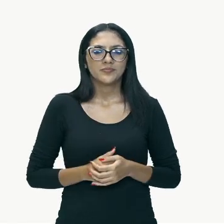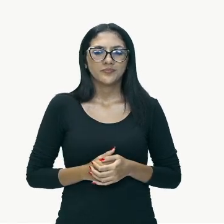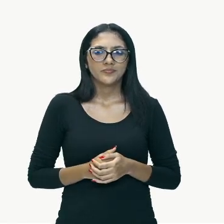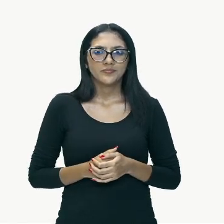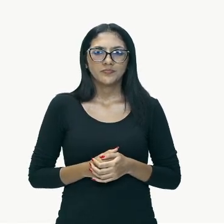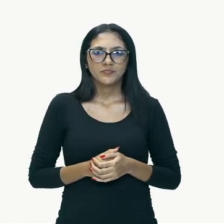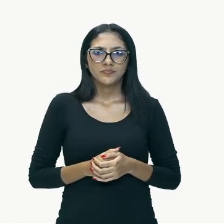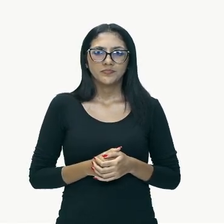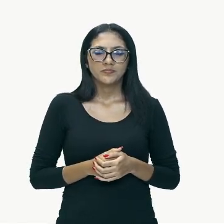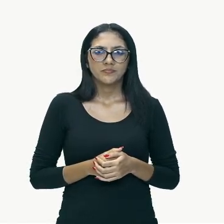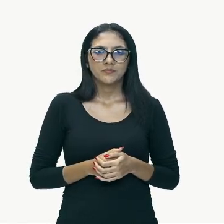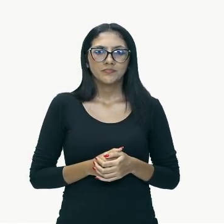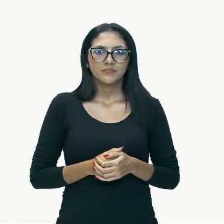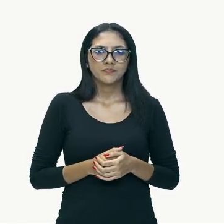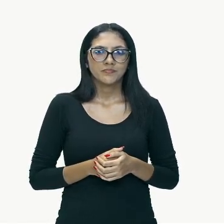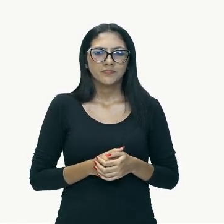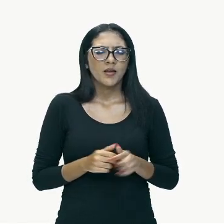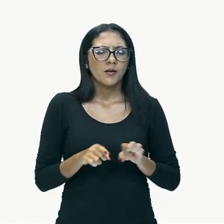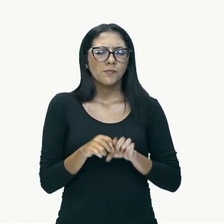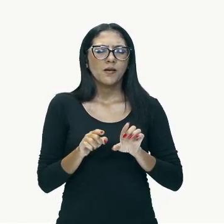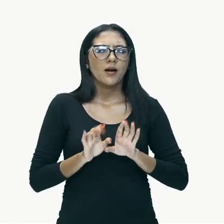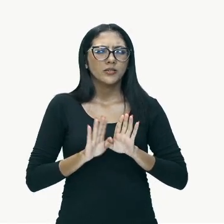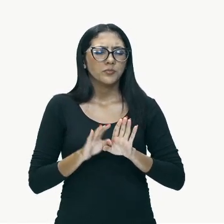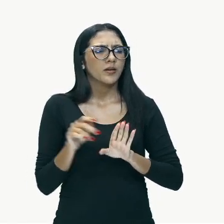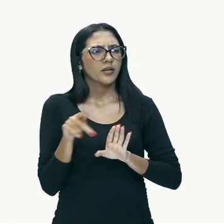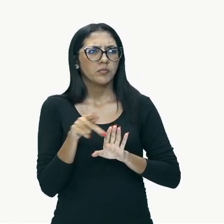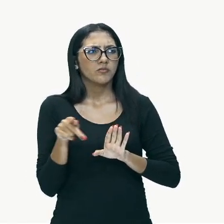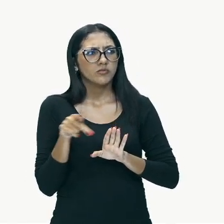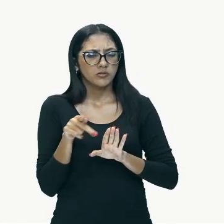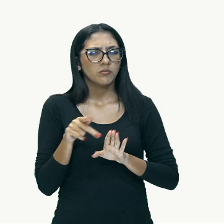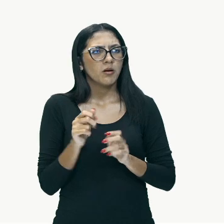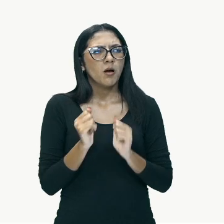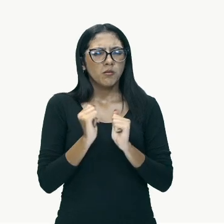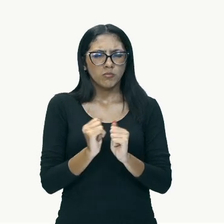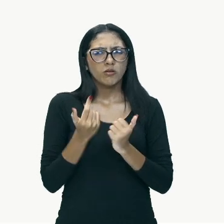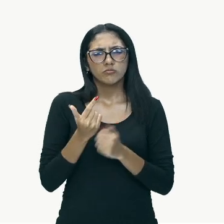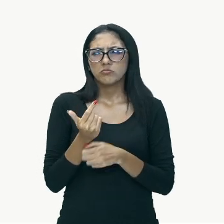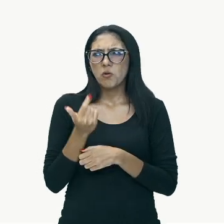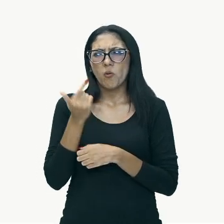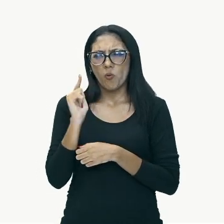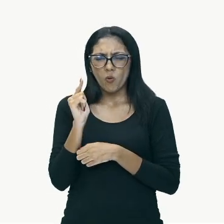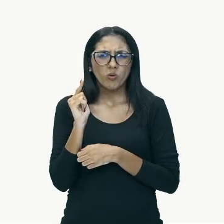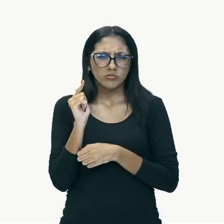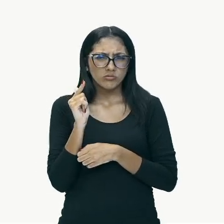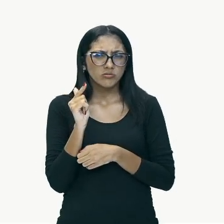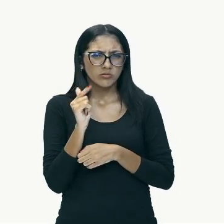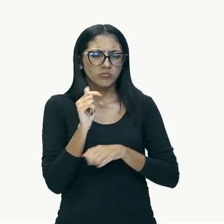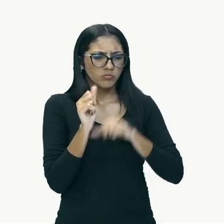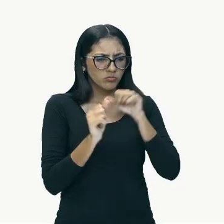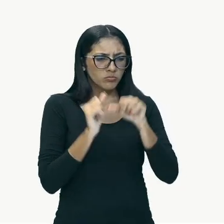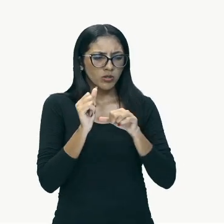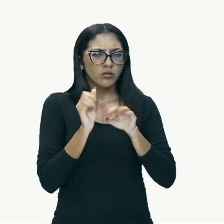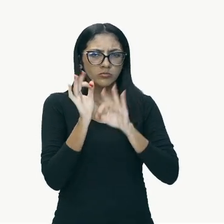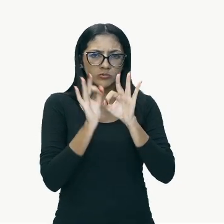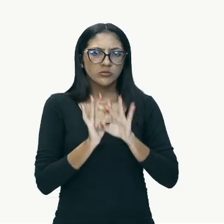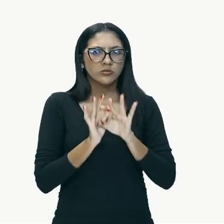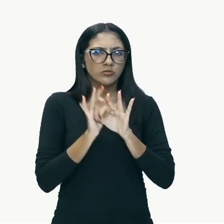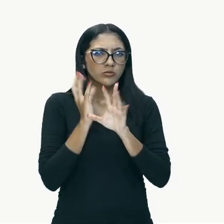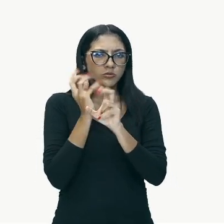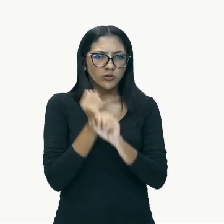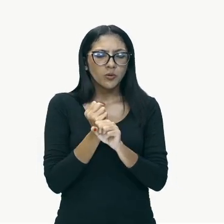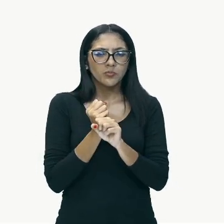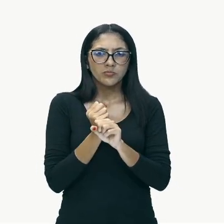Tá? Ah, professor, eu poderia fazer de outra forma. Eu vi que aqui aumentou